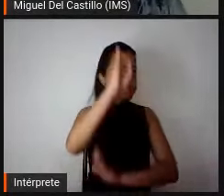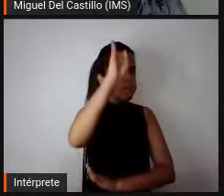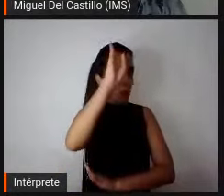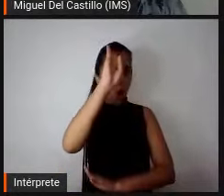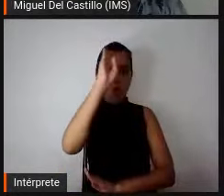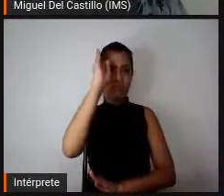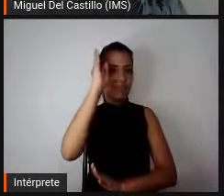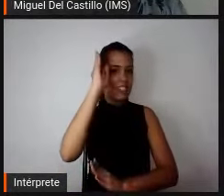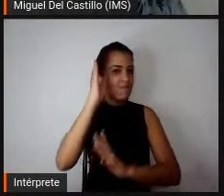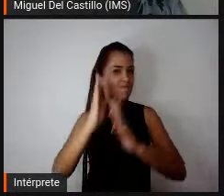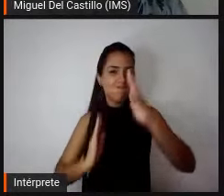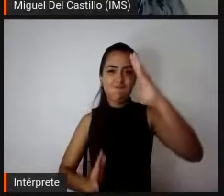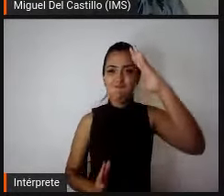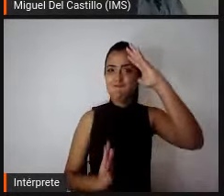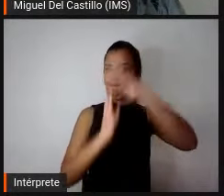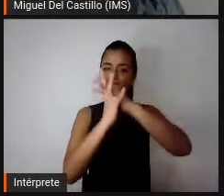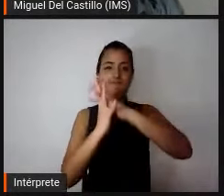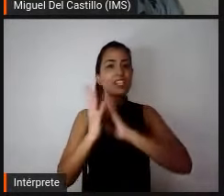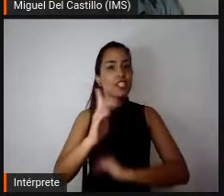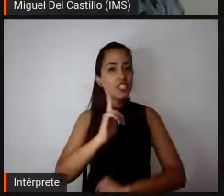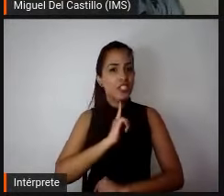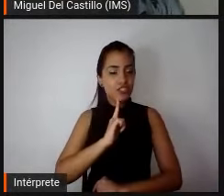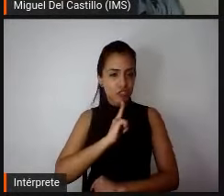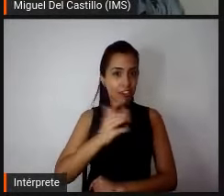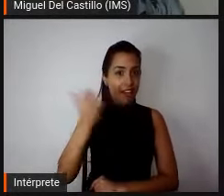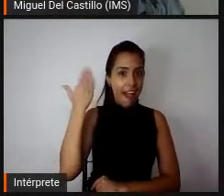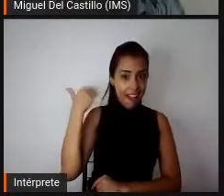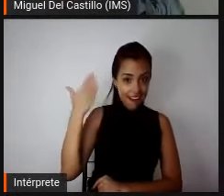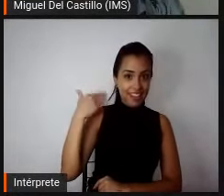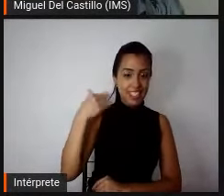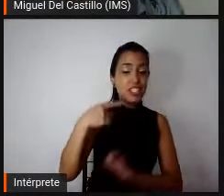o auge da arte